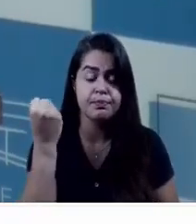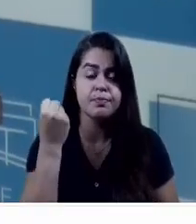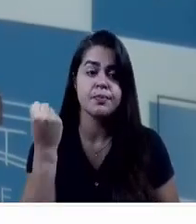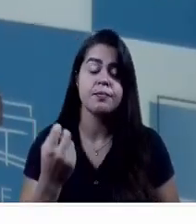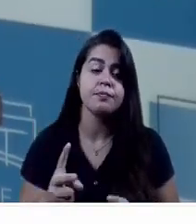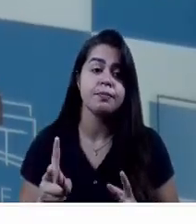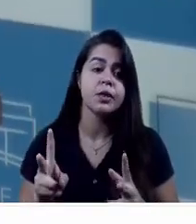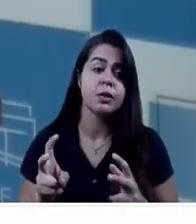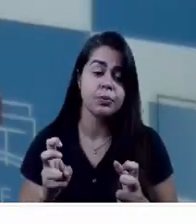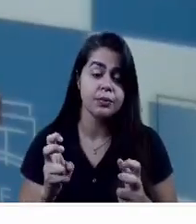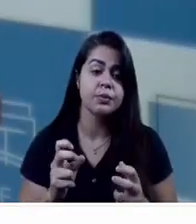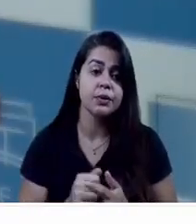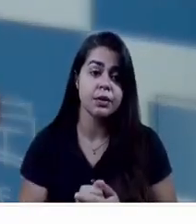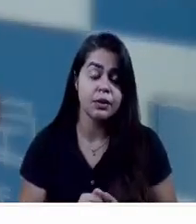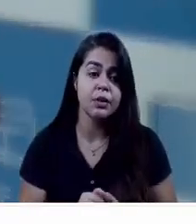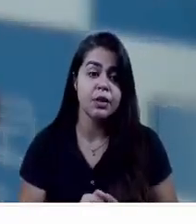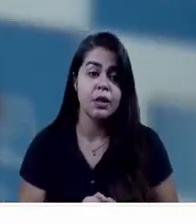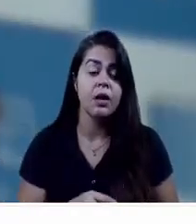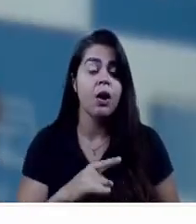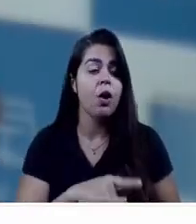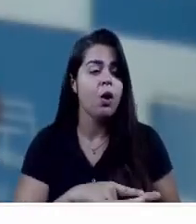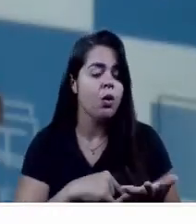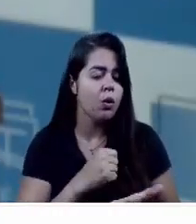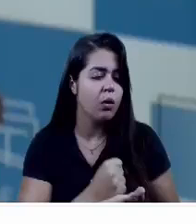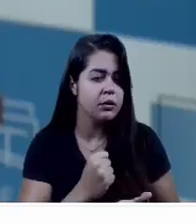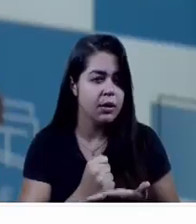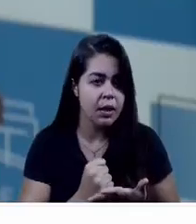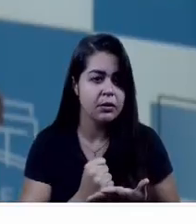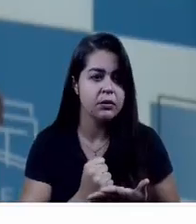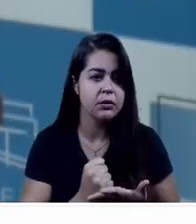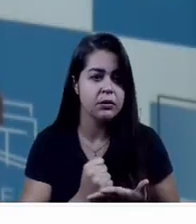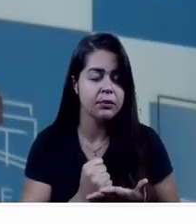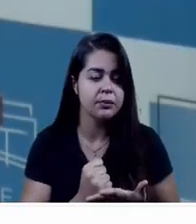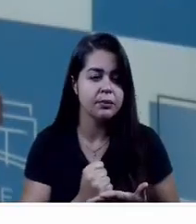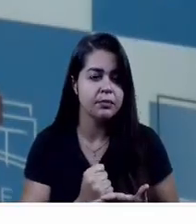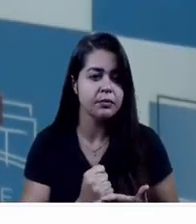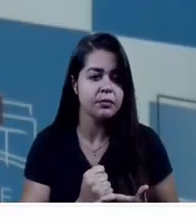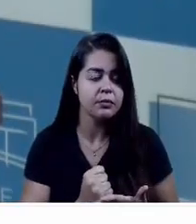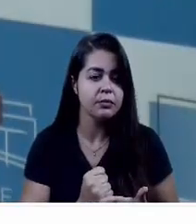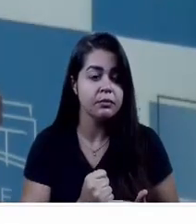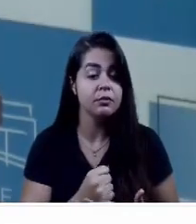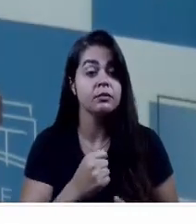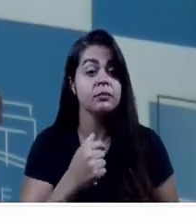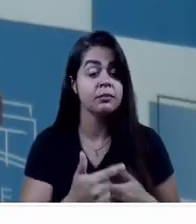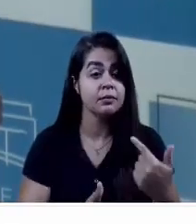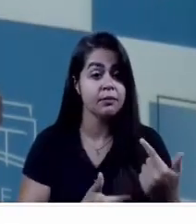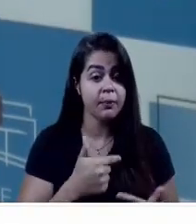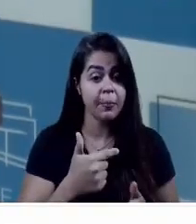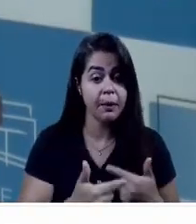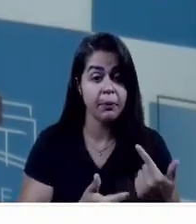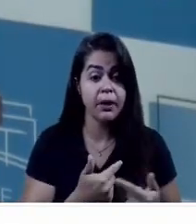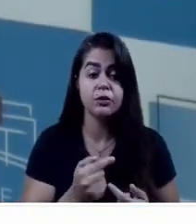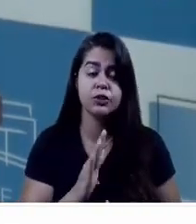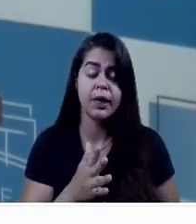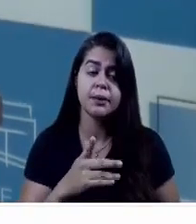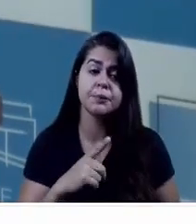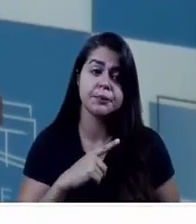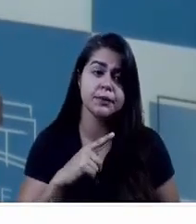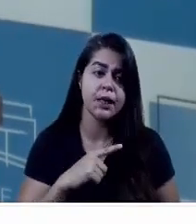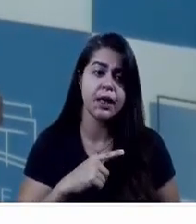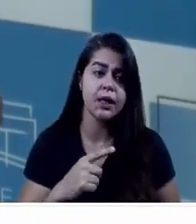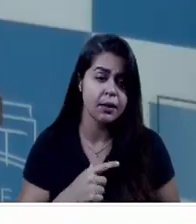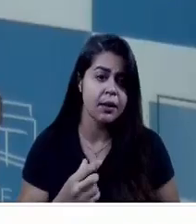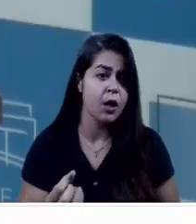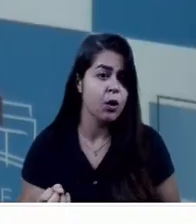Esse contrato, ele está em cima de um serviço da forma que já existe, ele não inova. Ele não fala